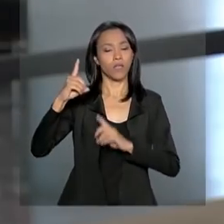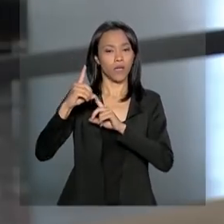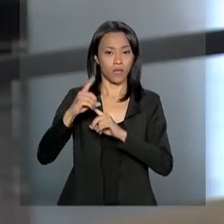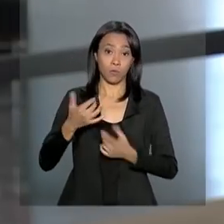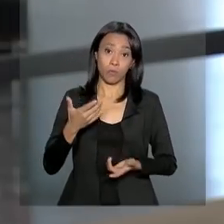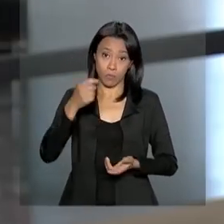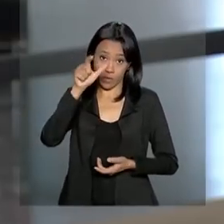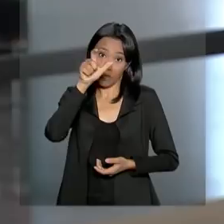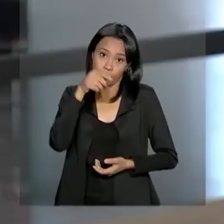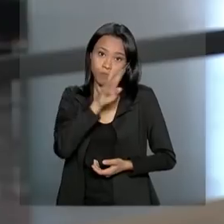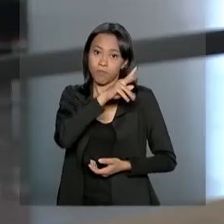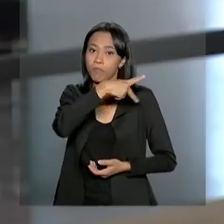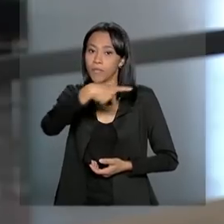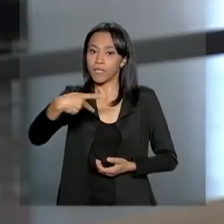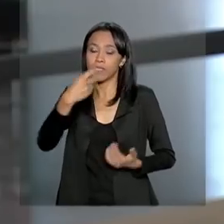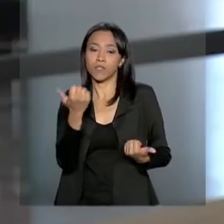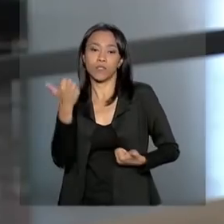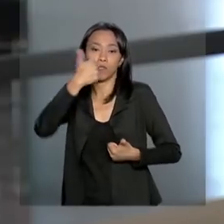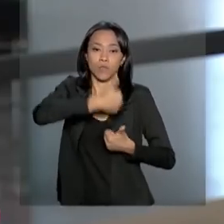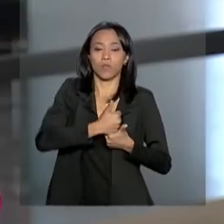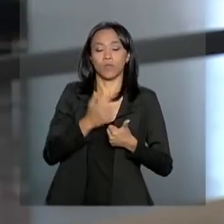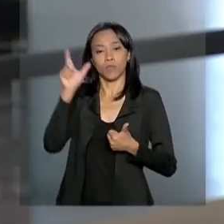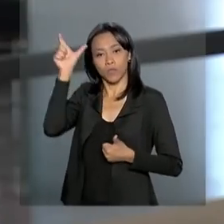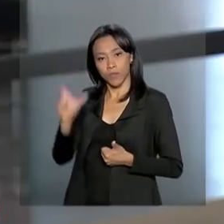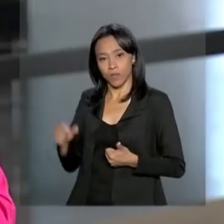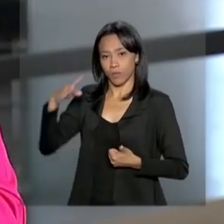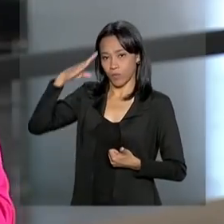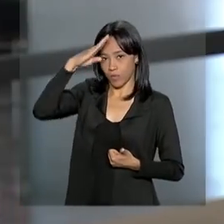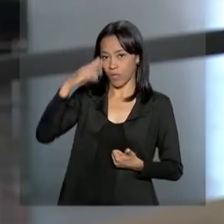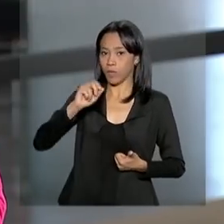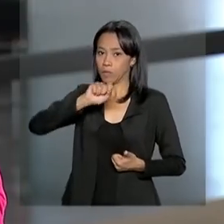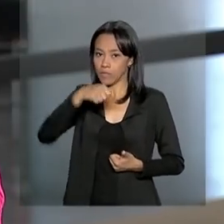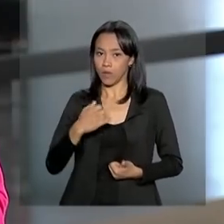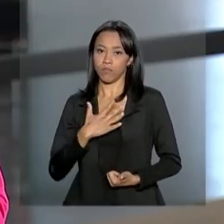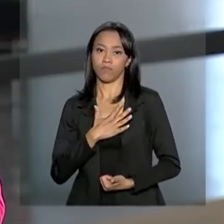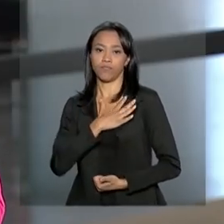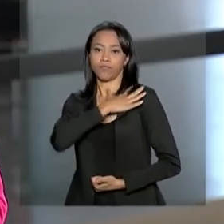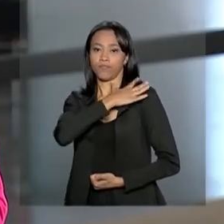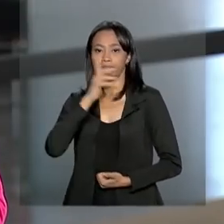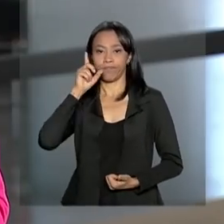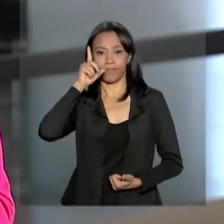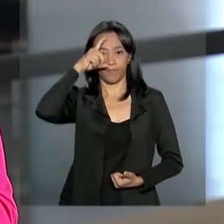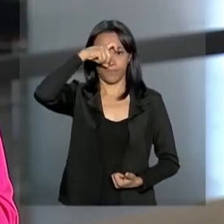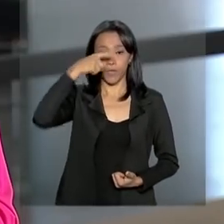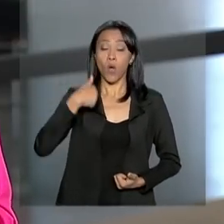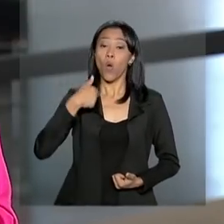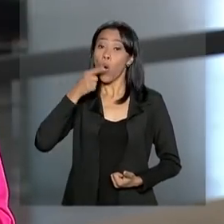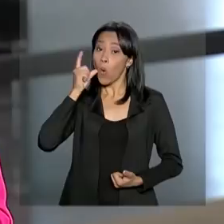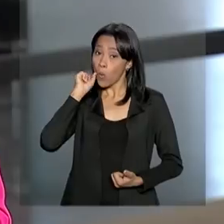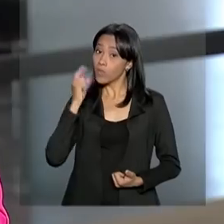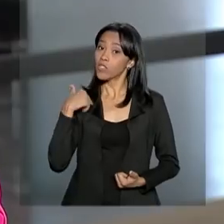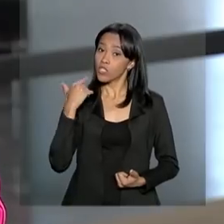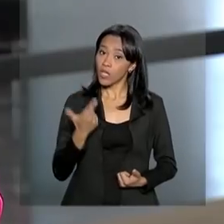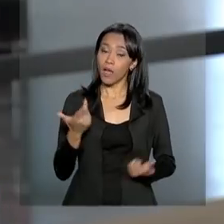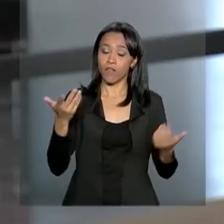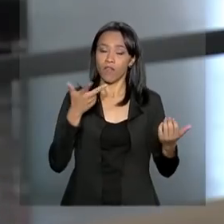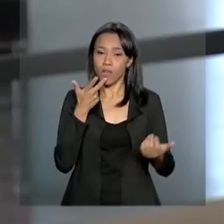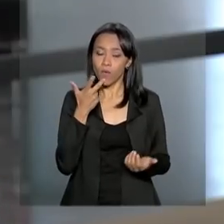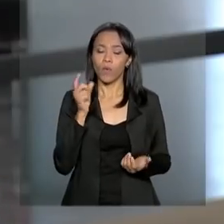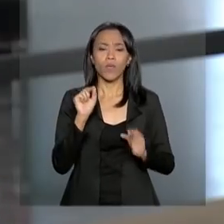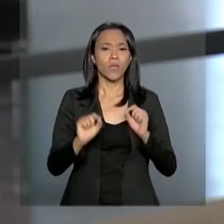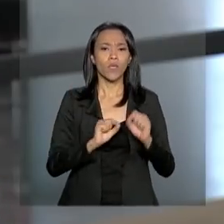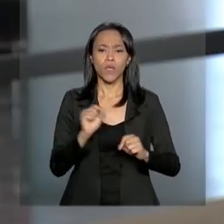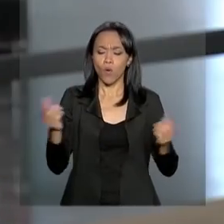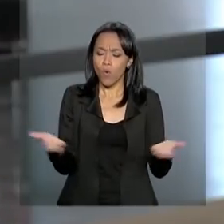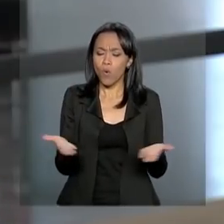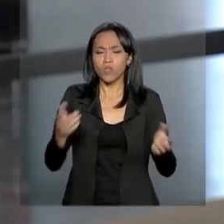exercício, Hamilton Mourão. Ontem, durante uma entrevista, ele já havia adiantado que as discussões hoje girariam em torno